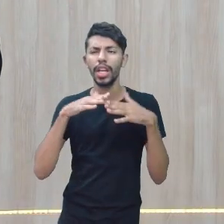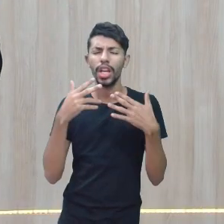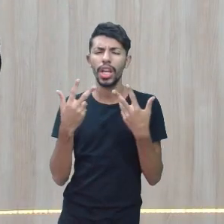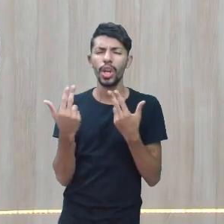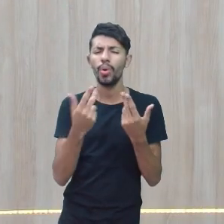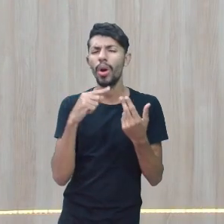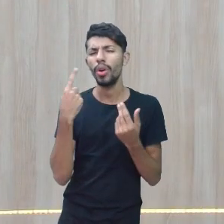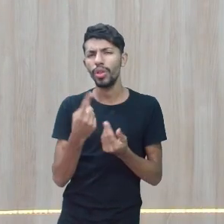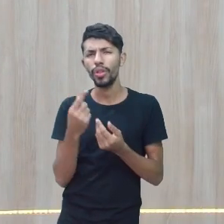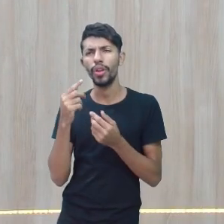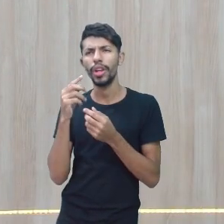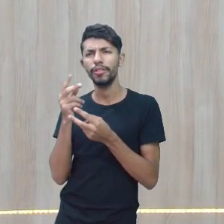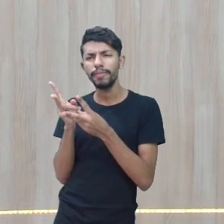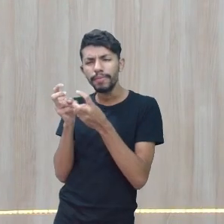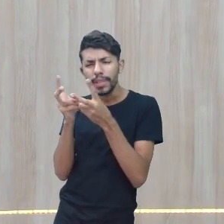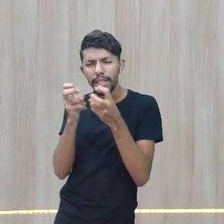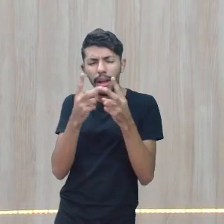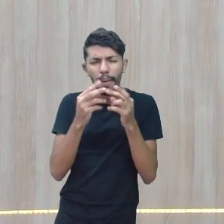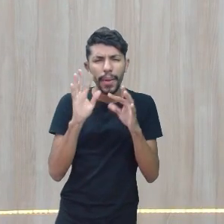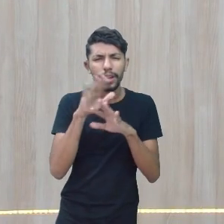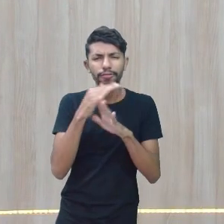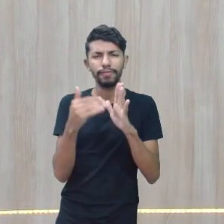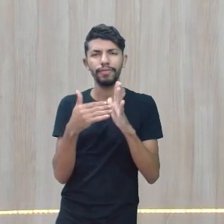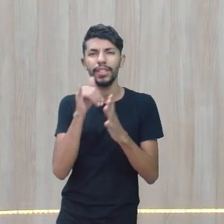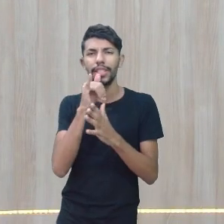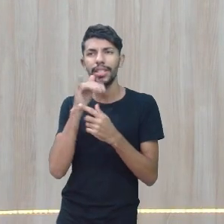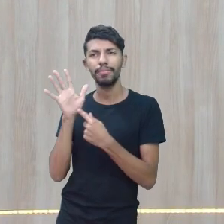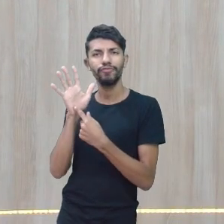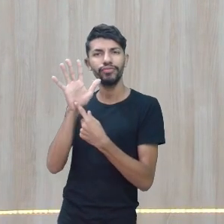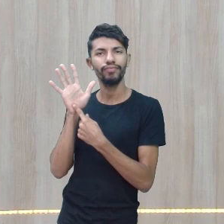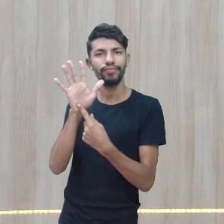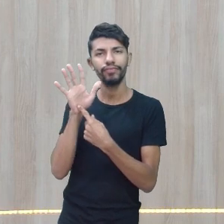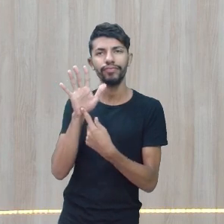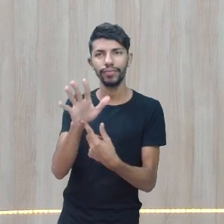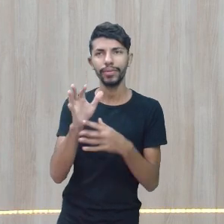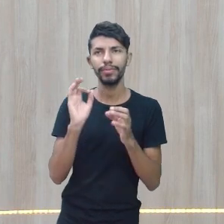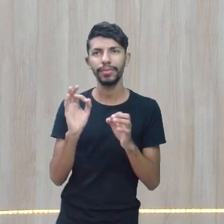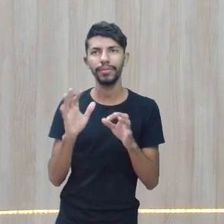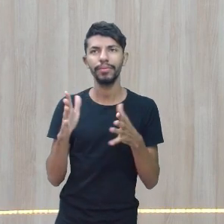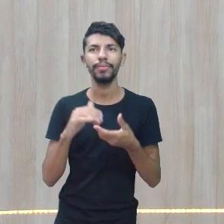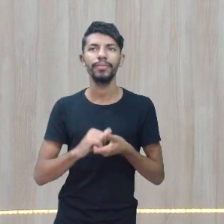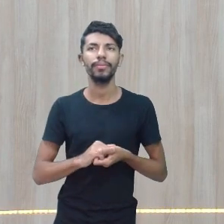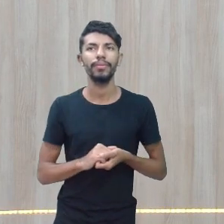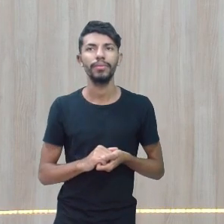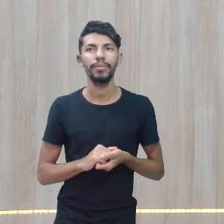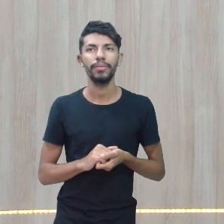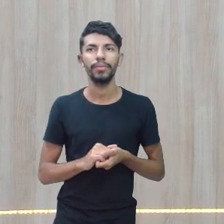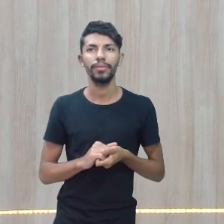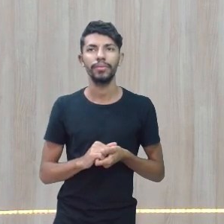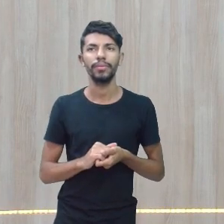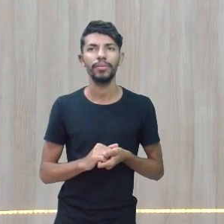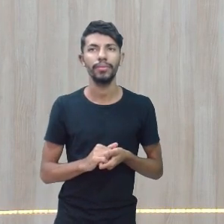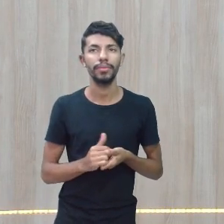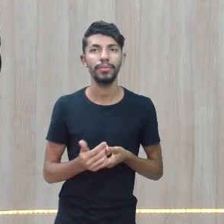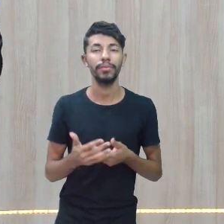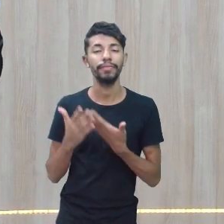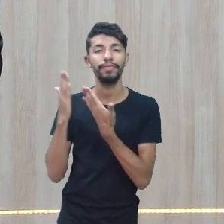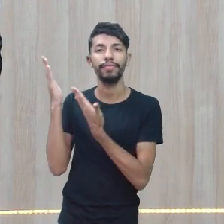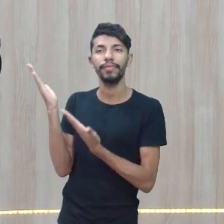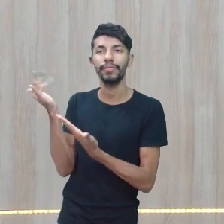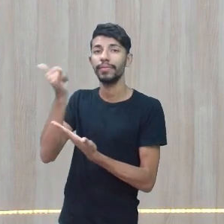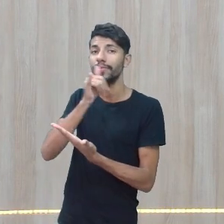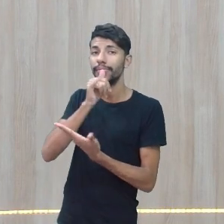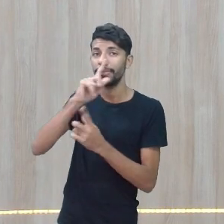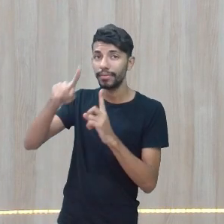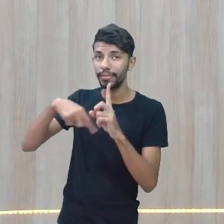todos os exemplos que eu tenho trazido para vocês nestas aulas. Então, nós temos